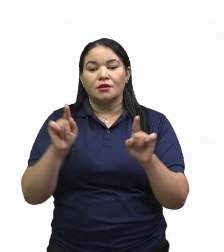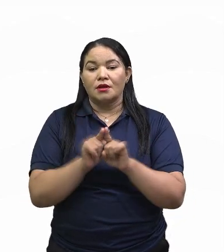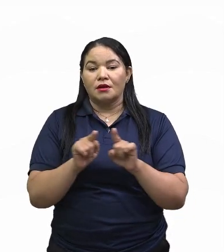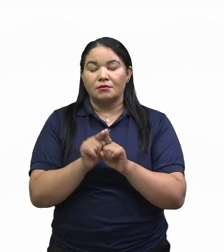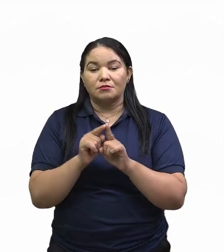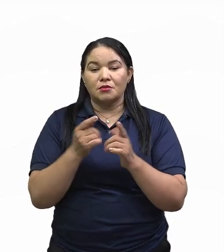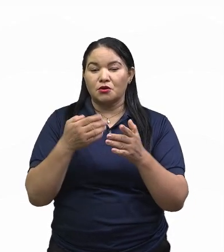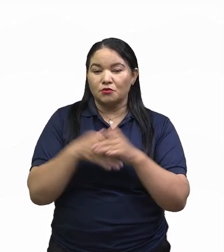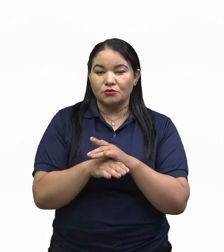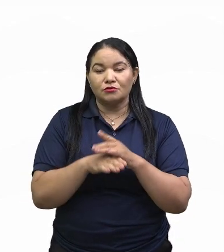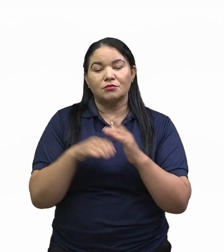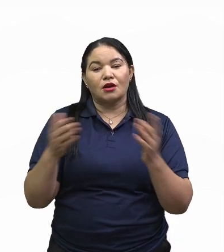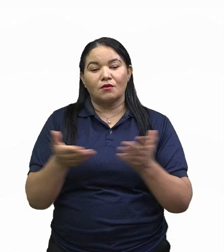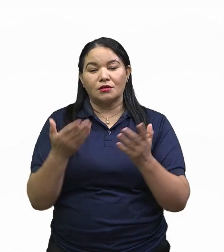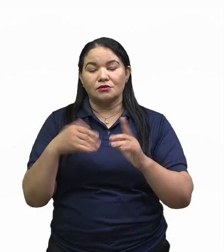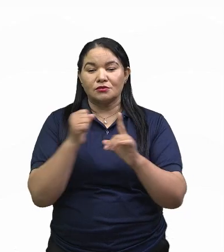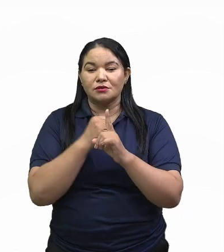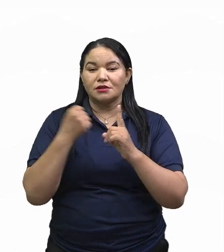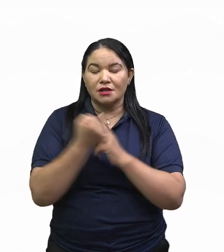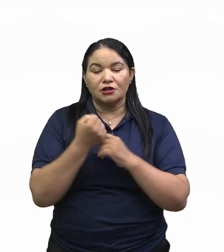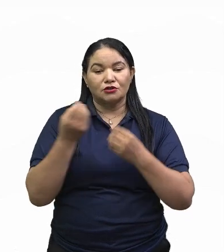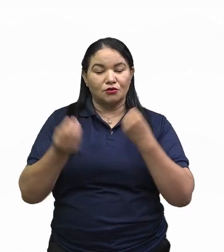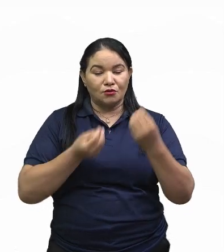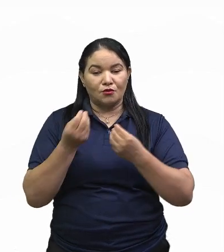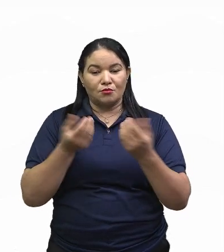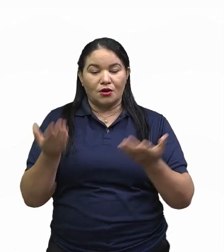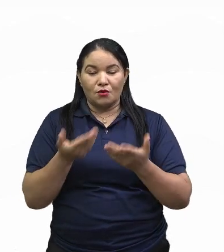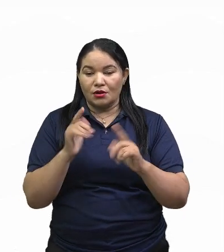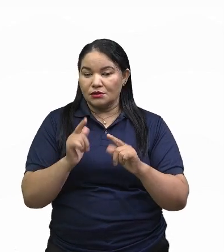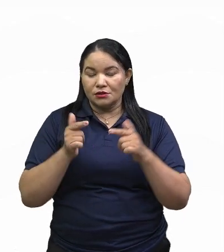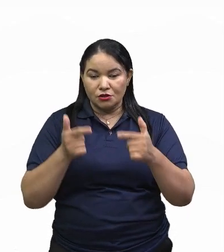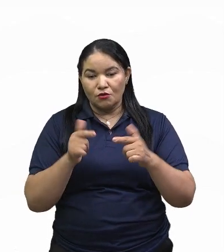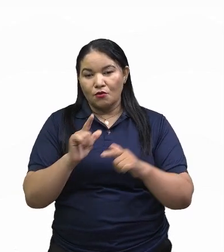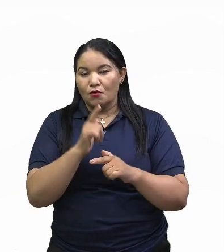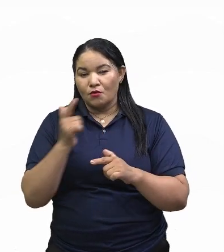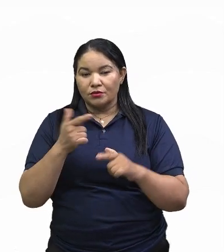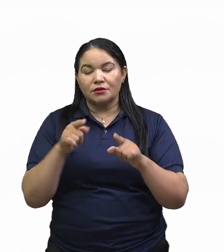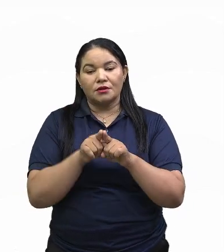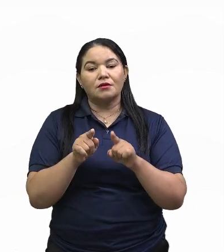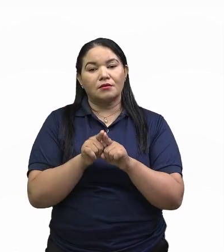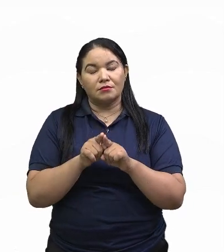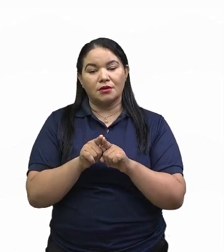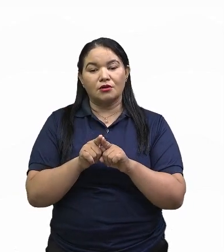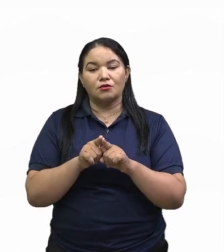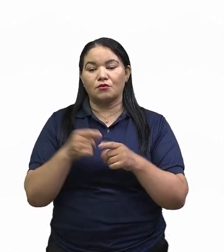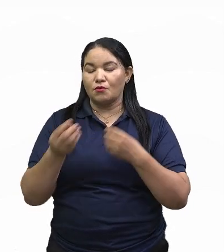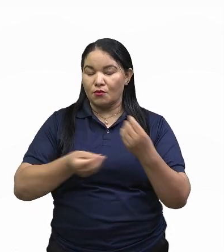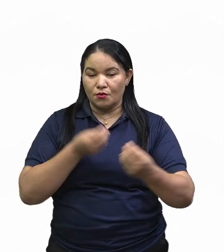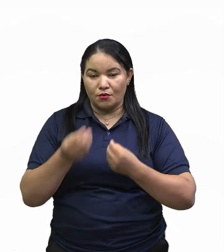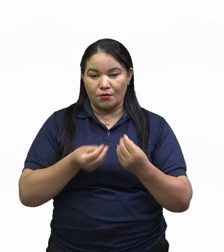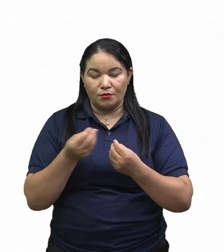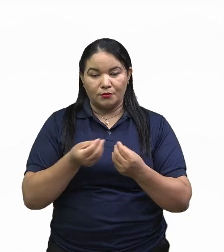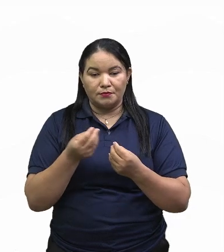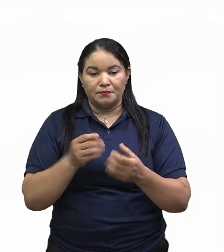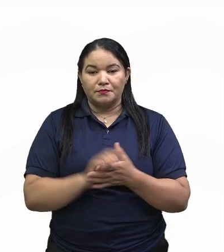leva a sociedade a se movimentar, né, tensionando com o antigo